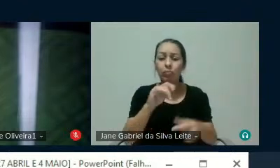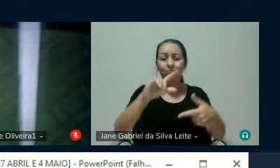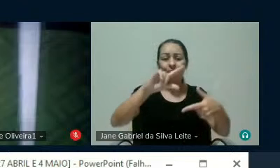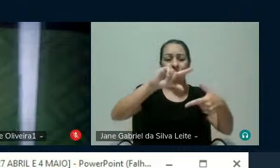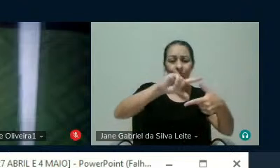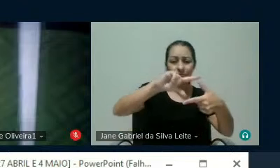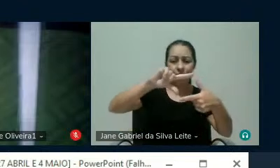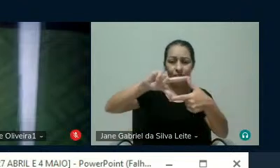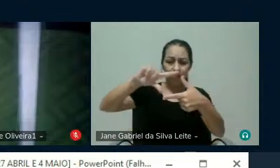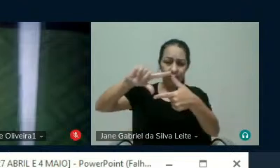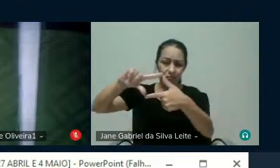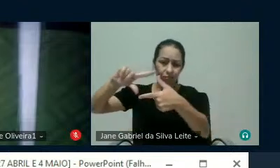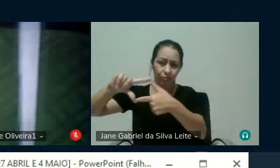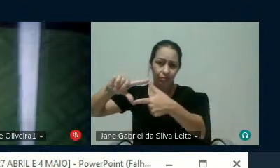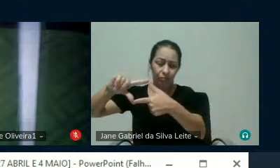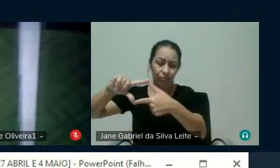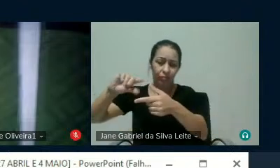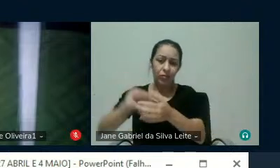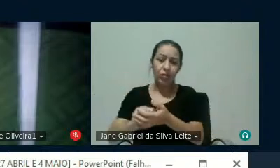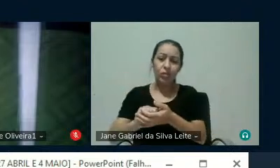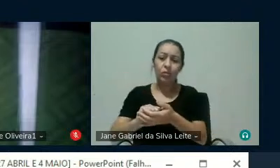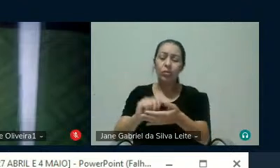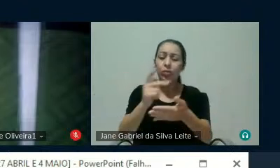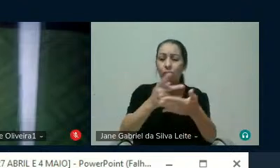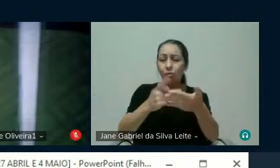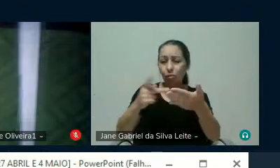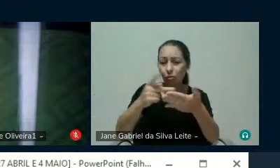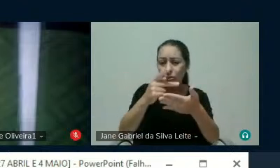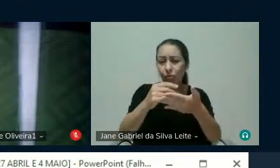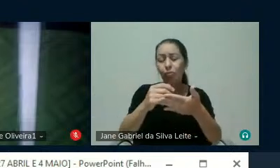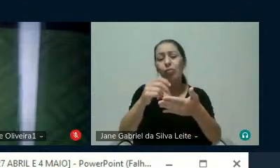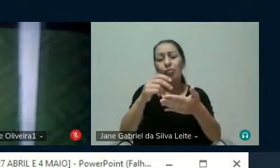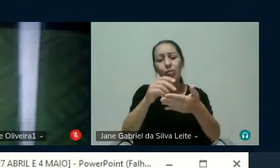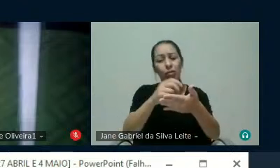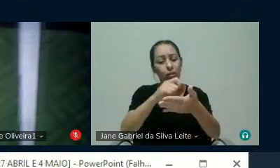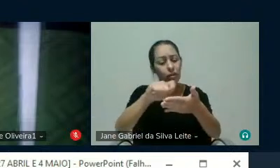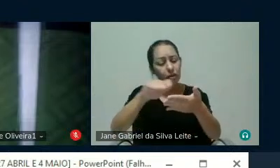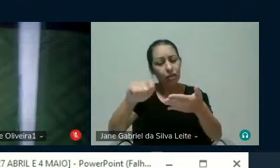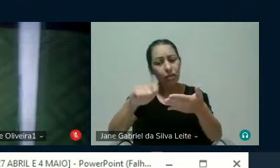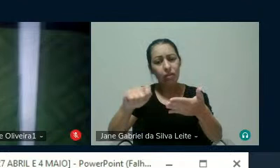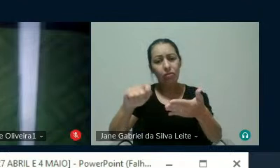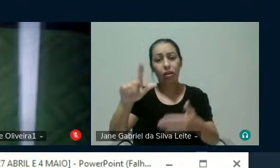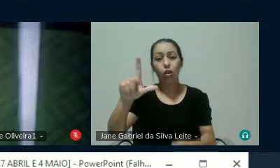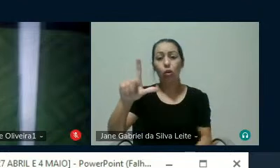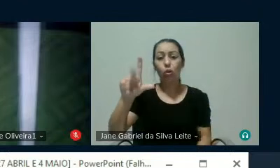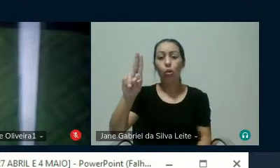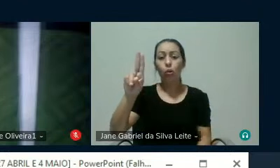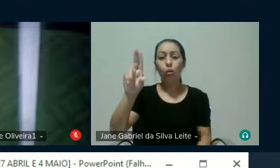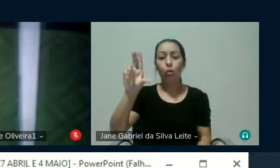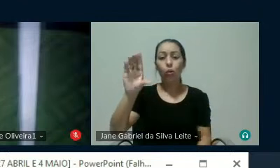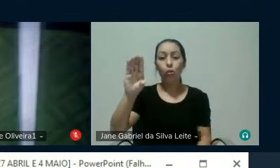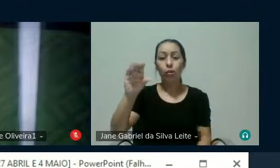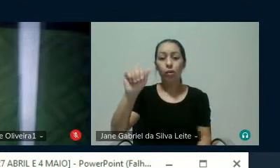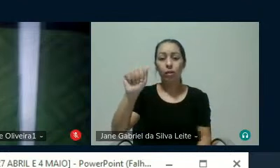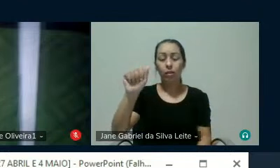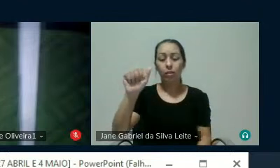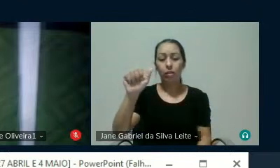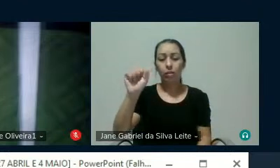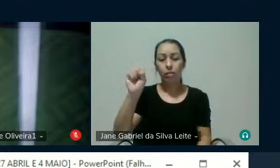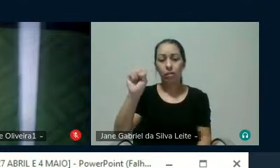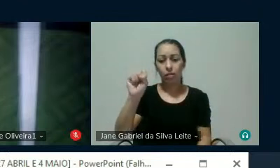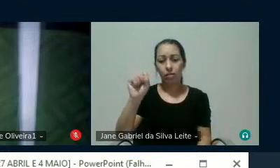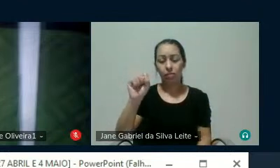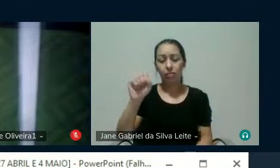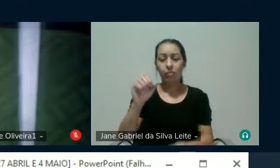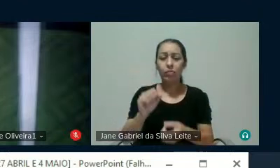Lucas Ramon, que é o nosso cartunista e faz histórias em quadrinhos, ele utiliza a mesma